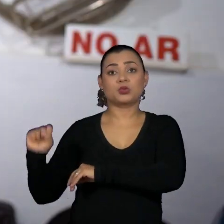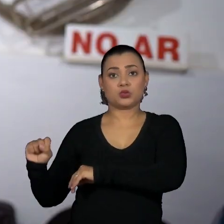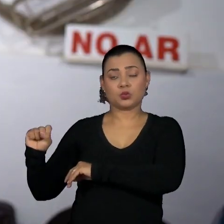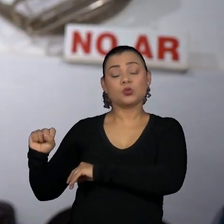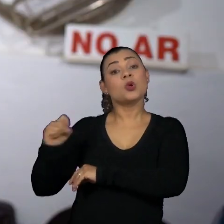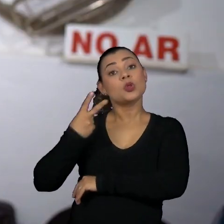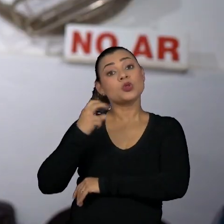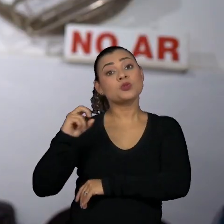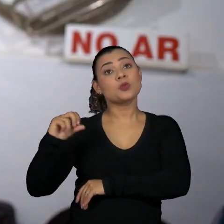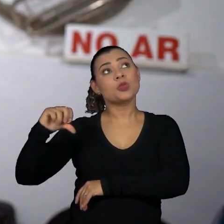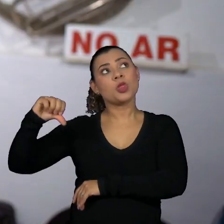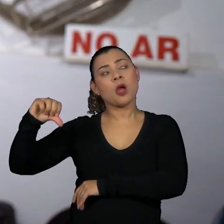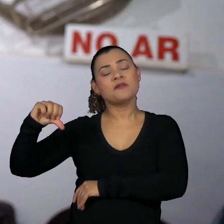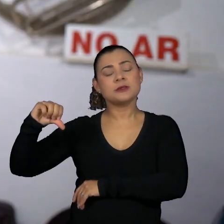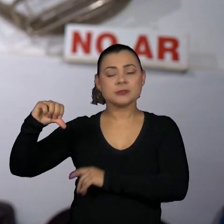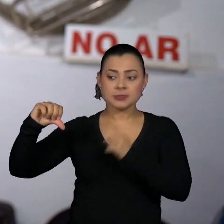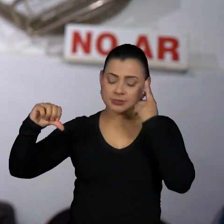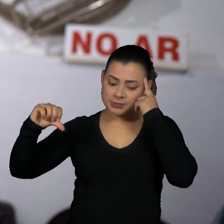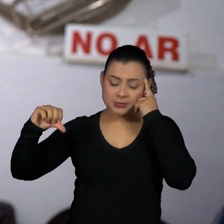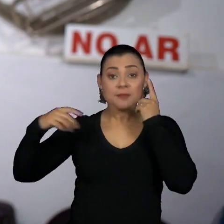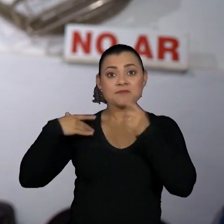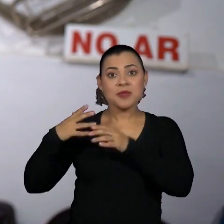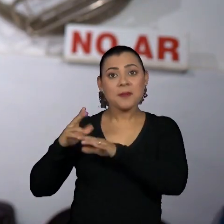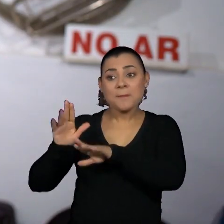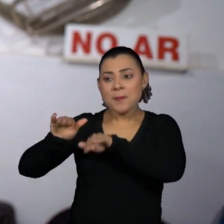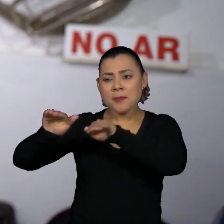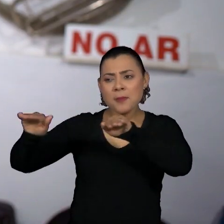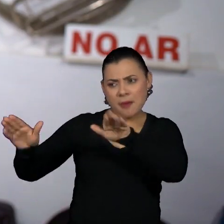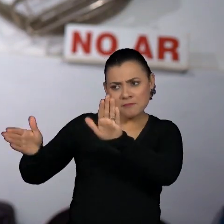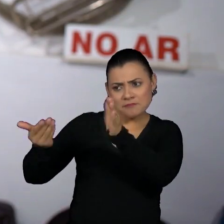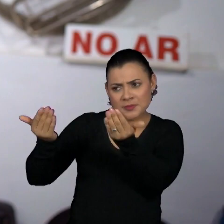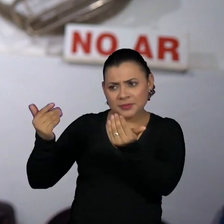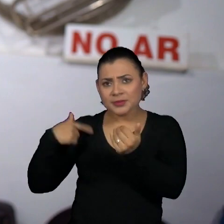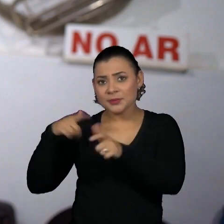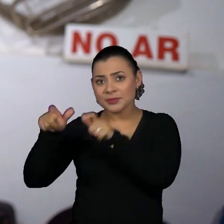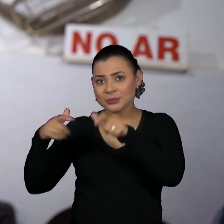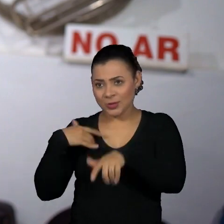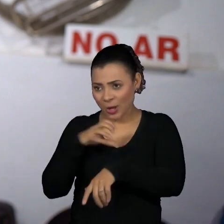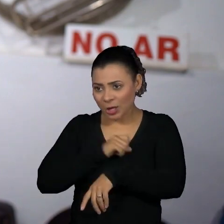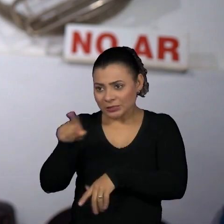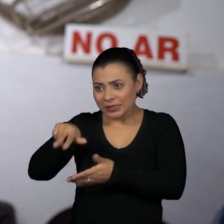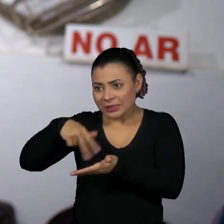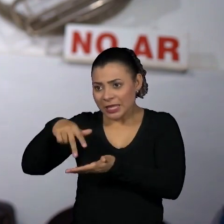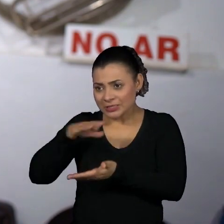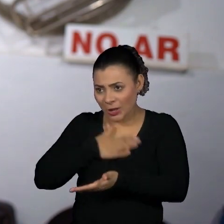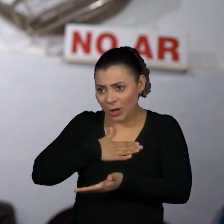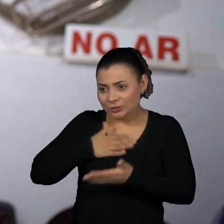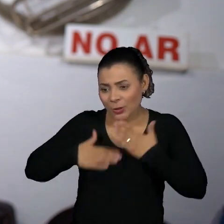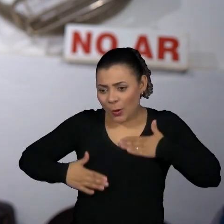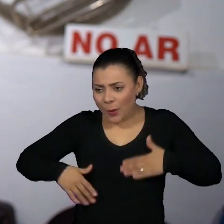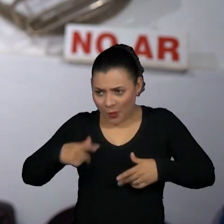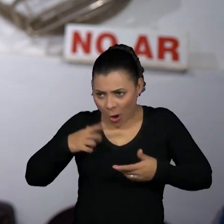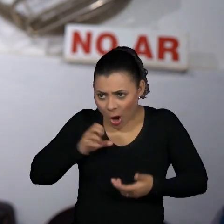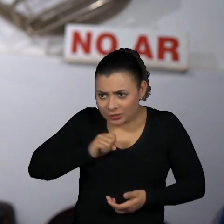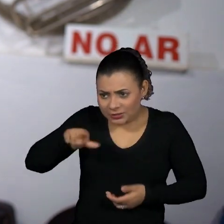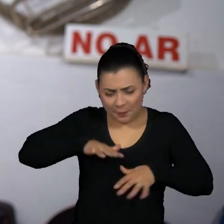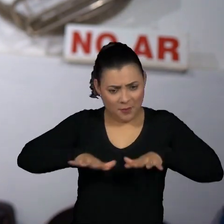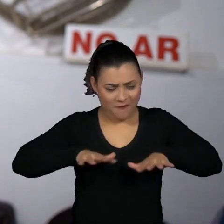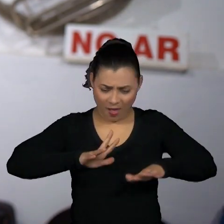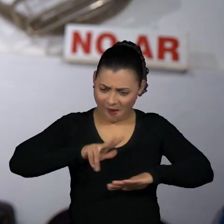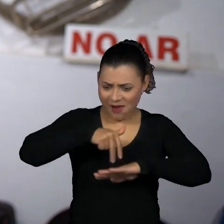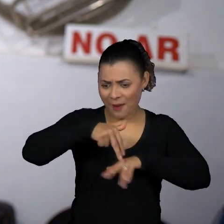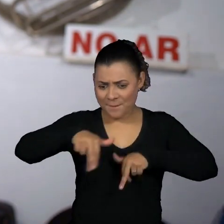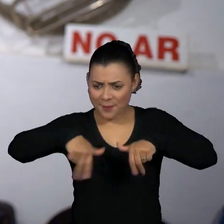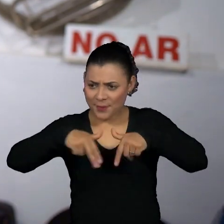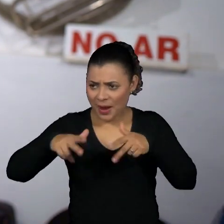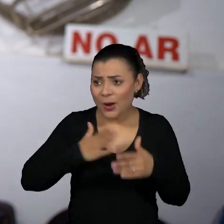E aqui, naquele tempo, eu chamei um grupo de pessoas apaixonadas pela dança, pelo corpo em movimento e